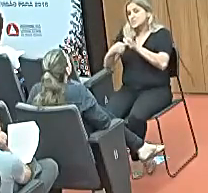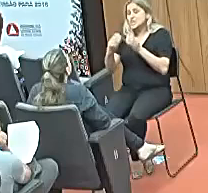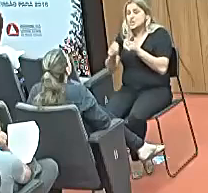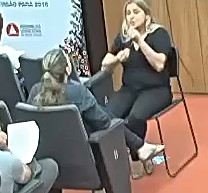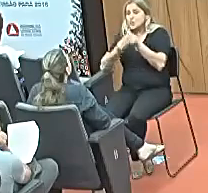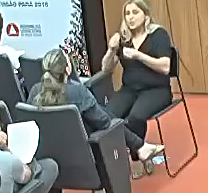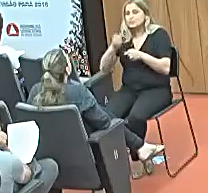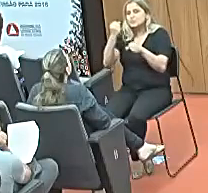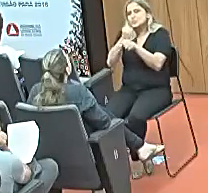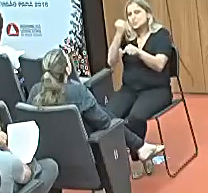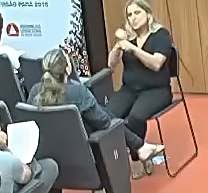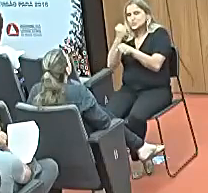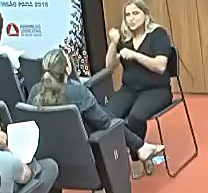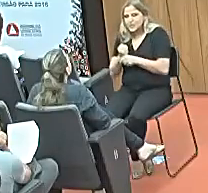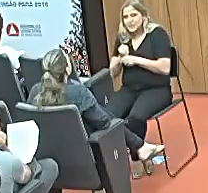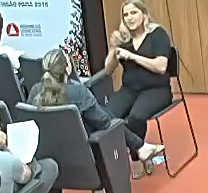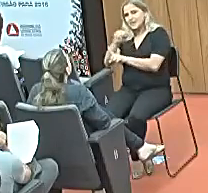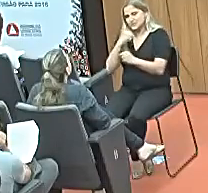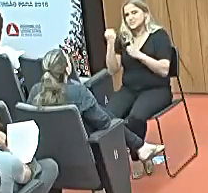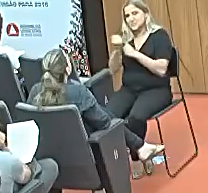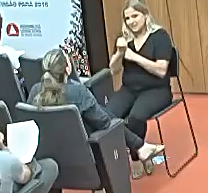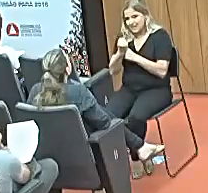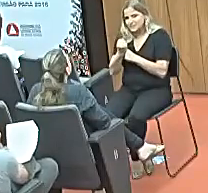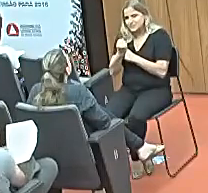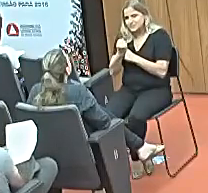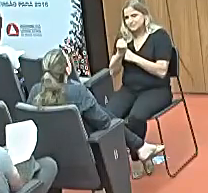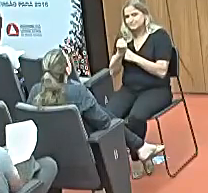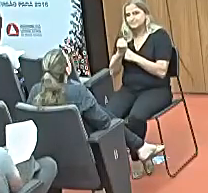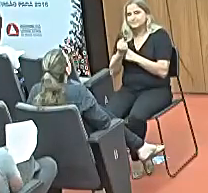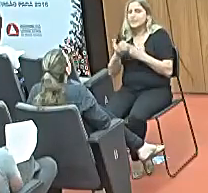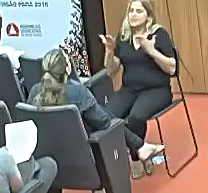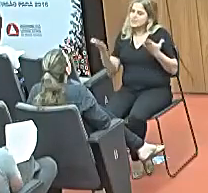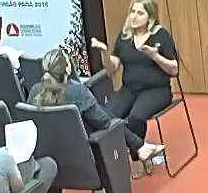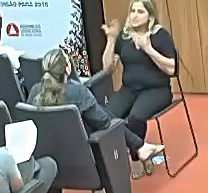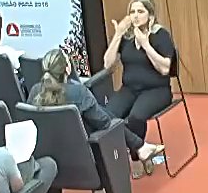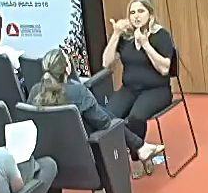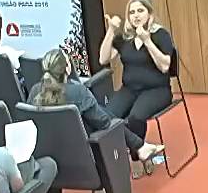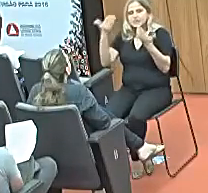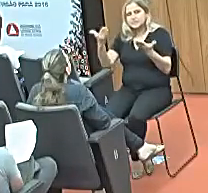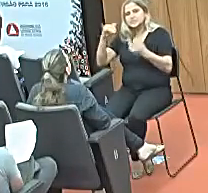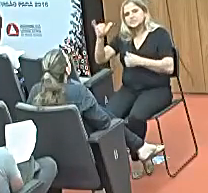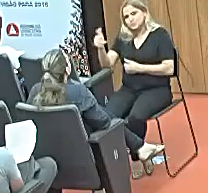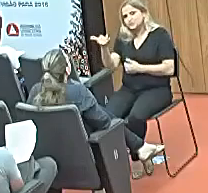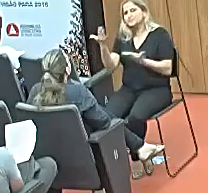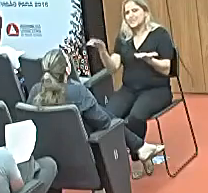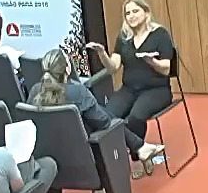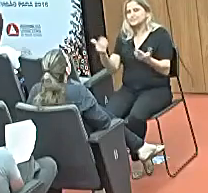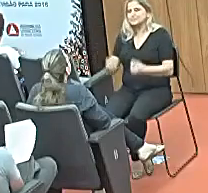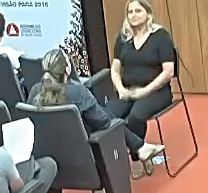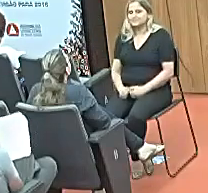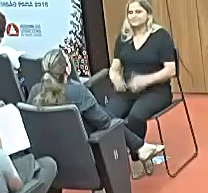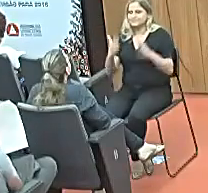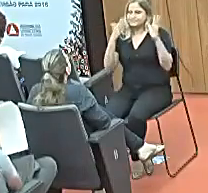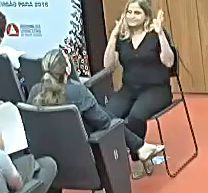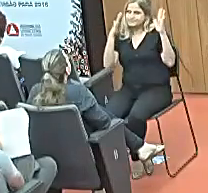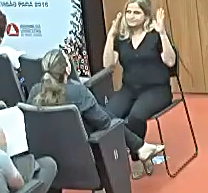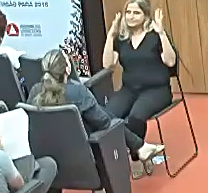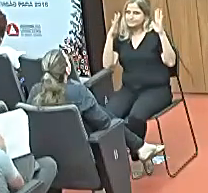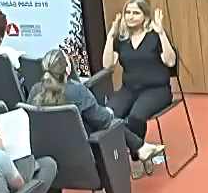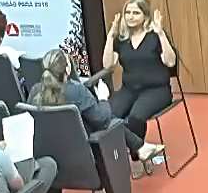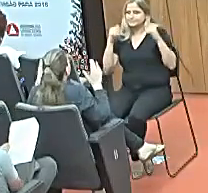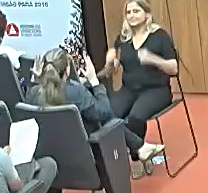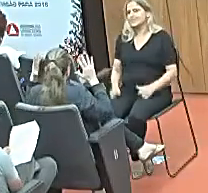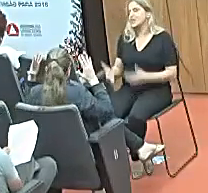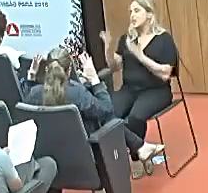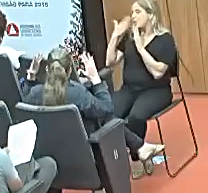construções das comunidades então é isso o que o nosso grupo tinha ela tá e agradeço muito a oportunidade longe obrigado geraldo convida